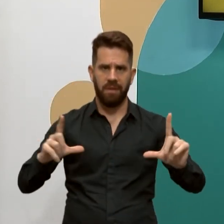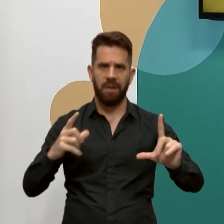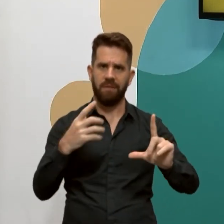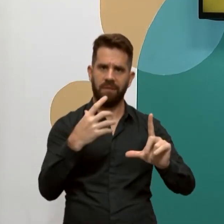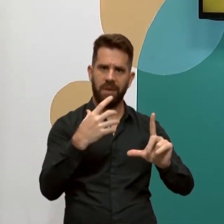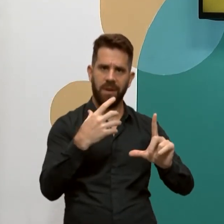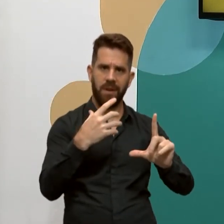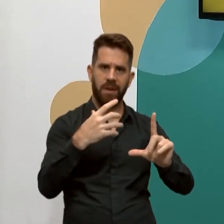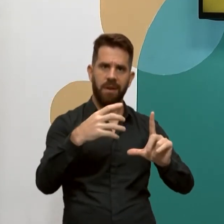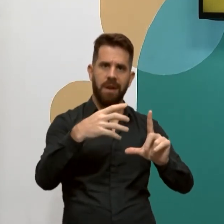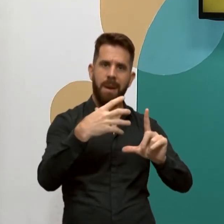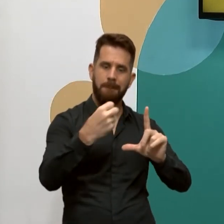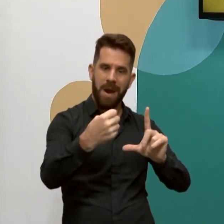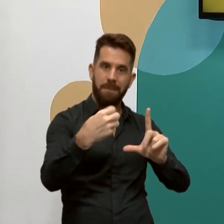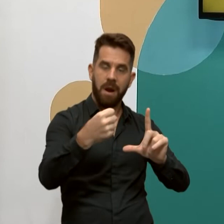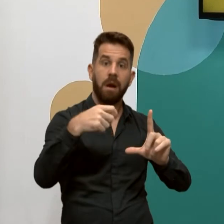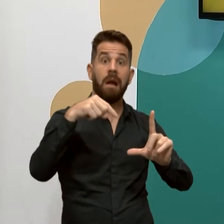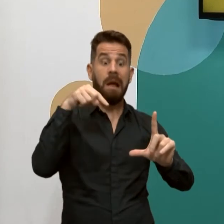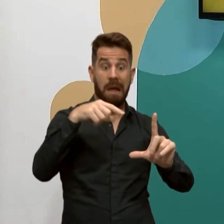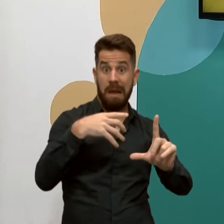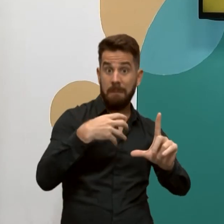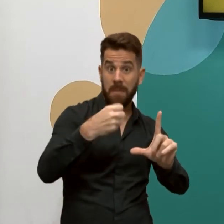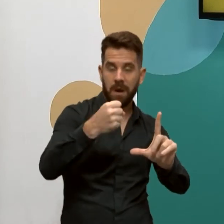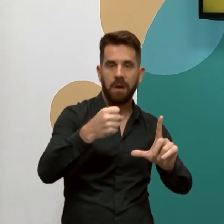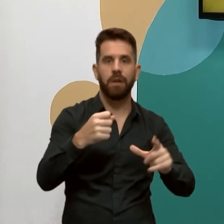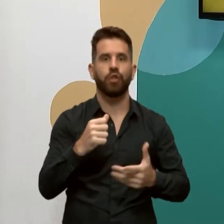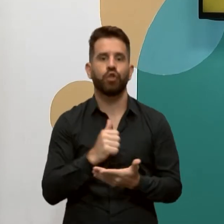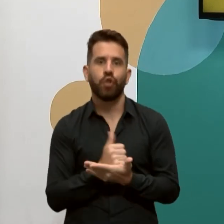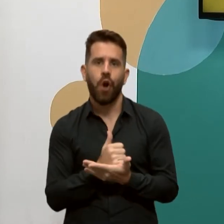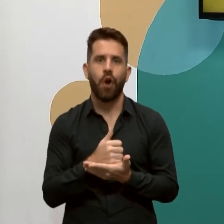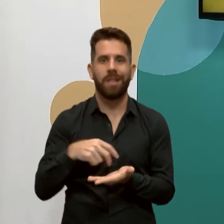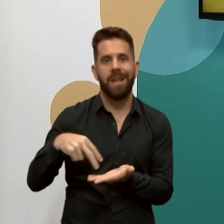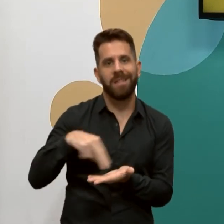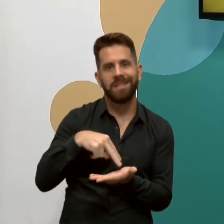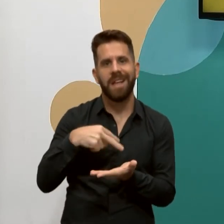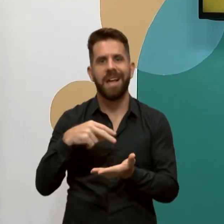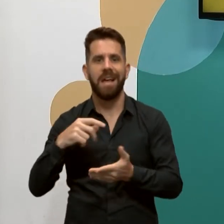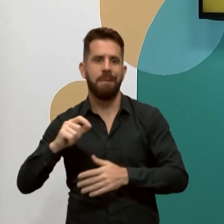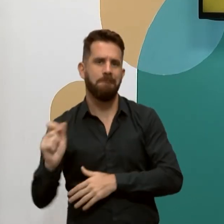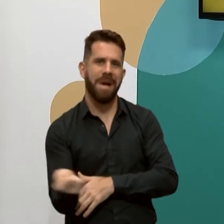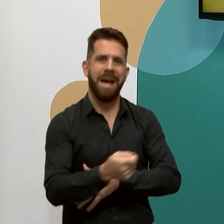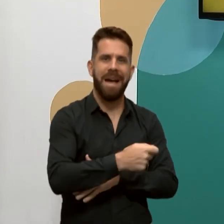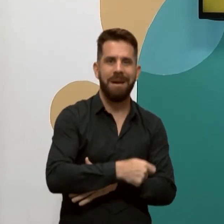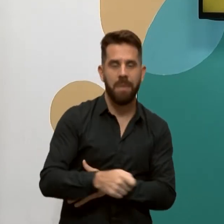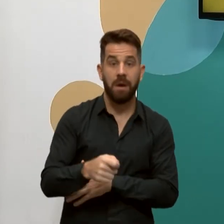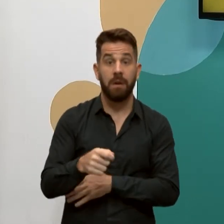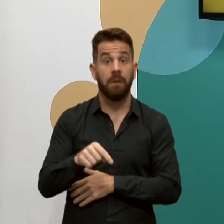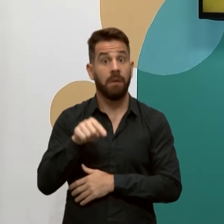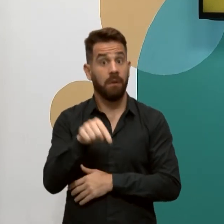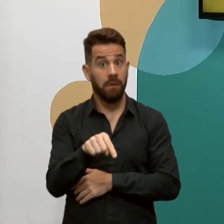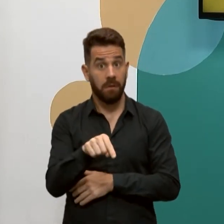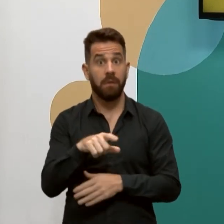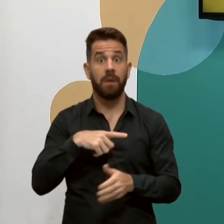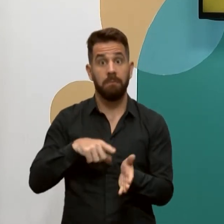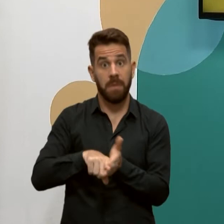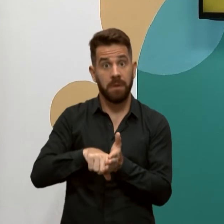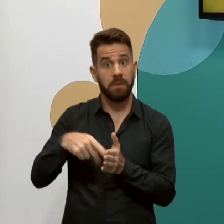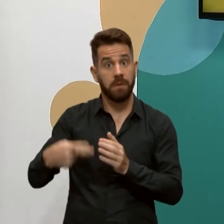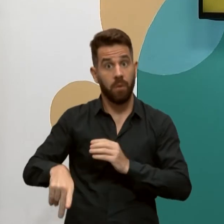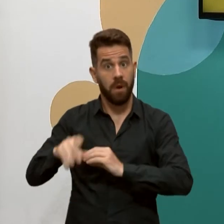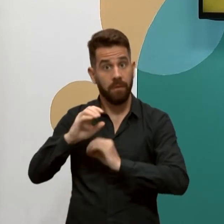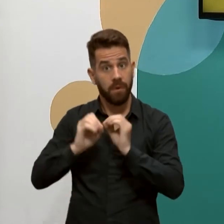exemplo? Tem uma pesquisa da UFG que analisou como é que eles podem ajudar a reduzir transtornos.